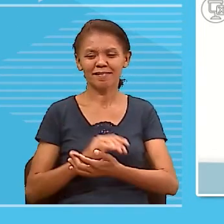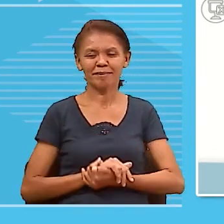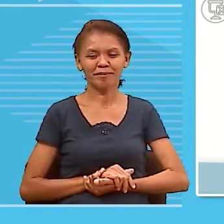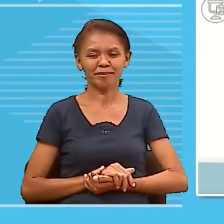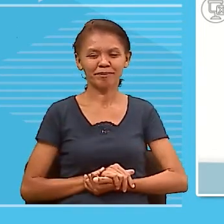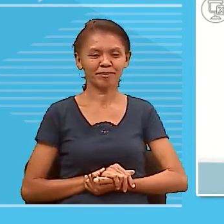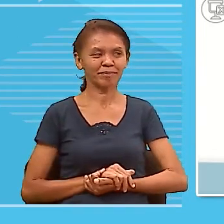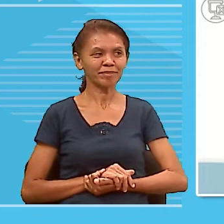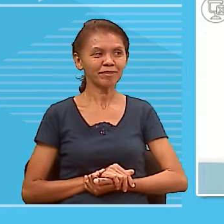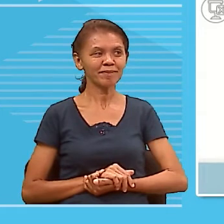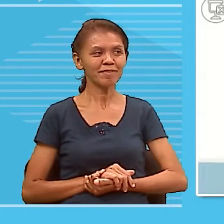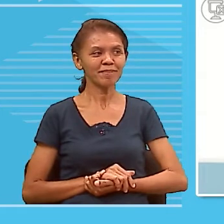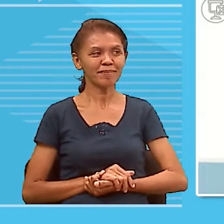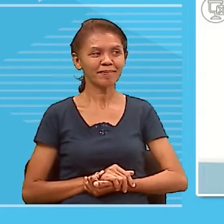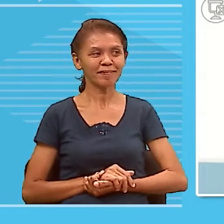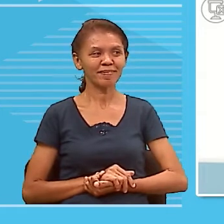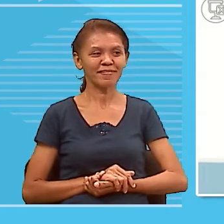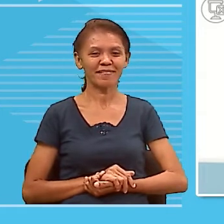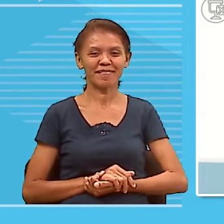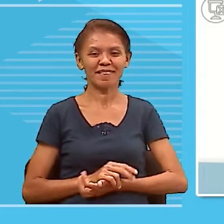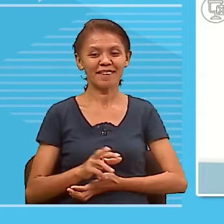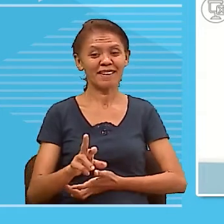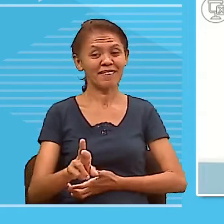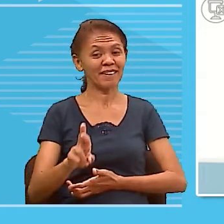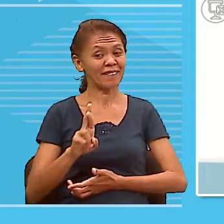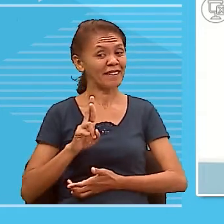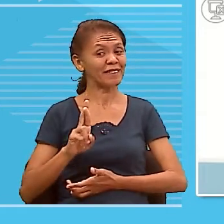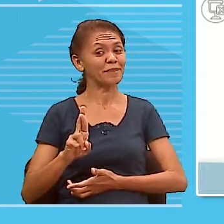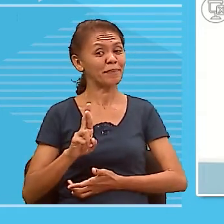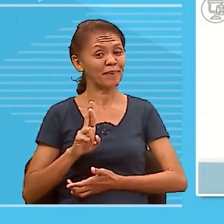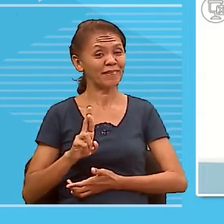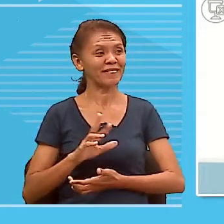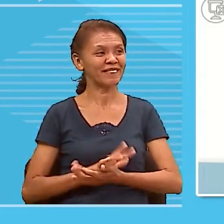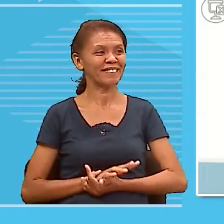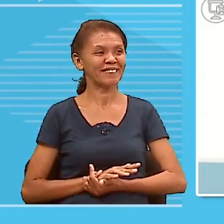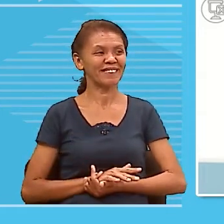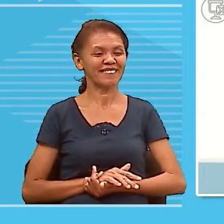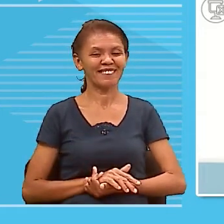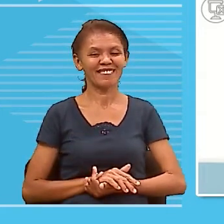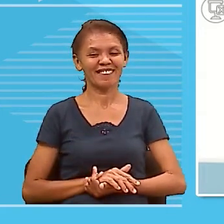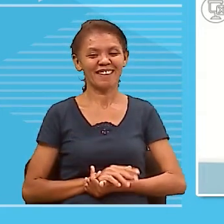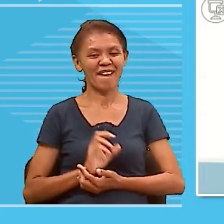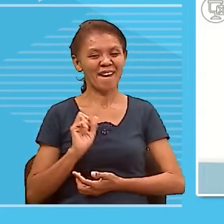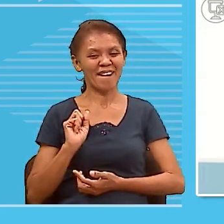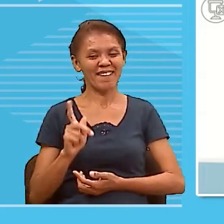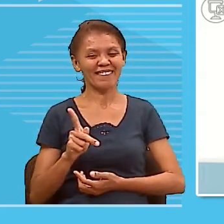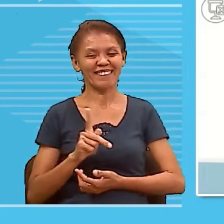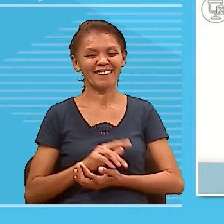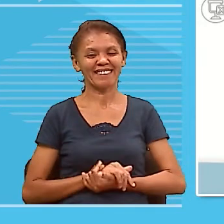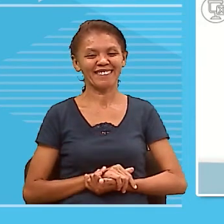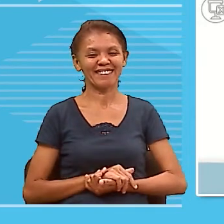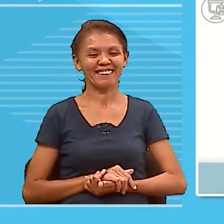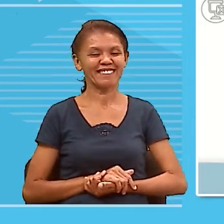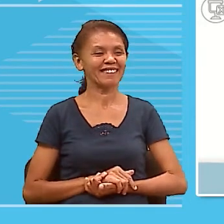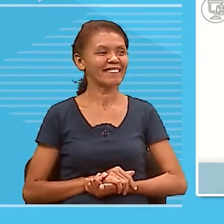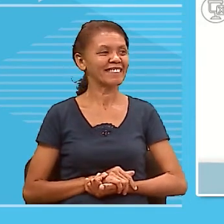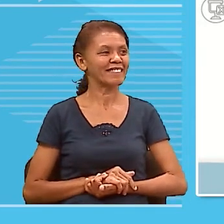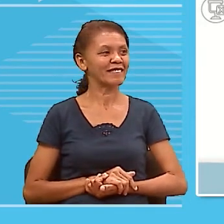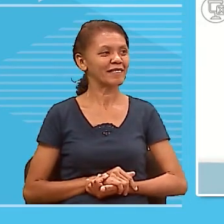eu quero que você diga pelo menos assim a letra tal vice muito bem